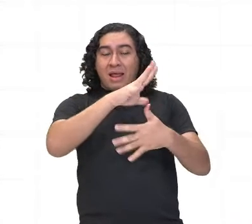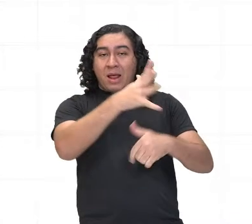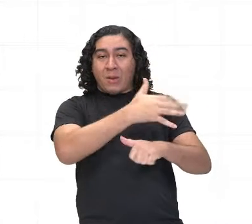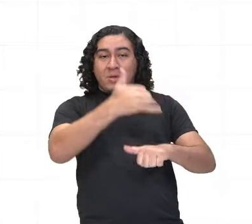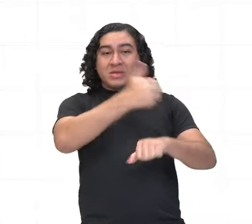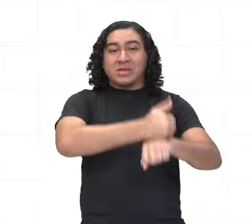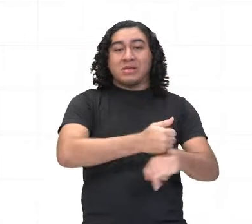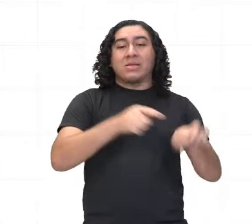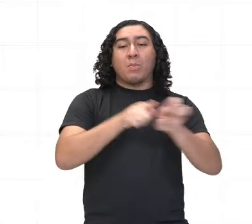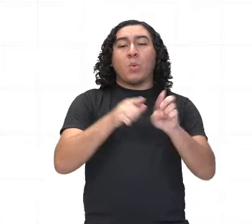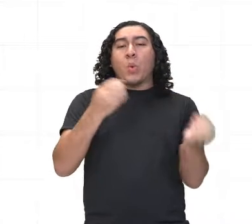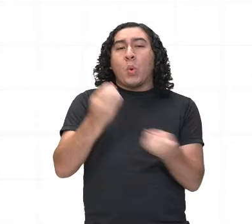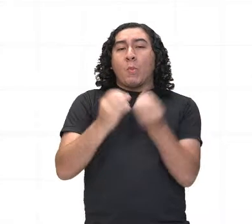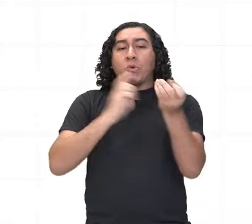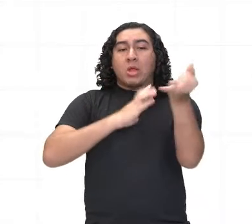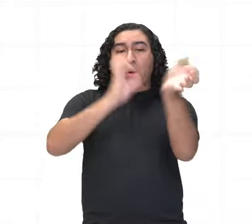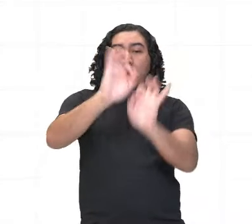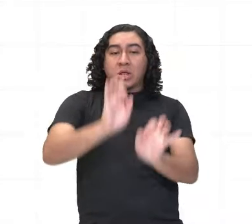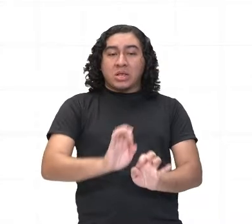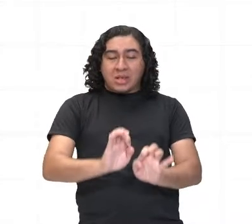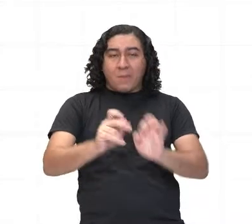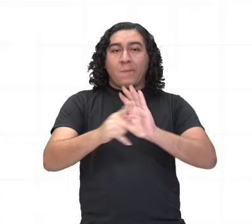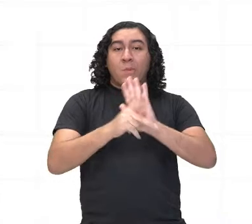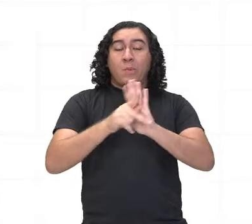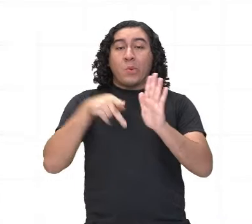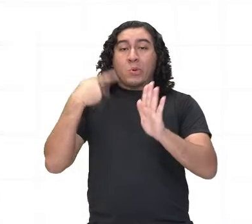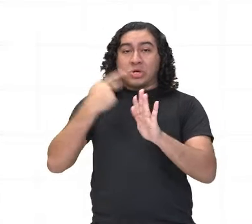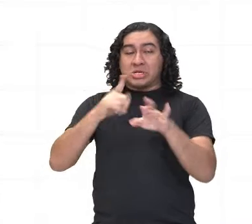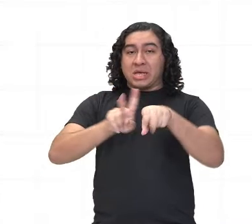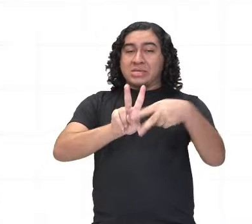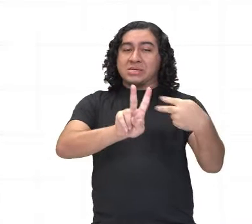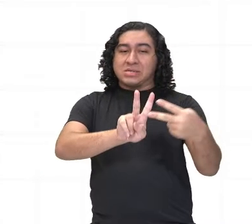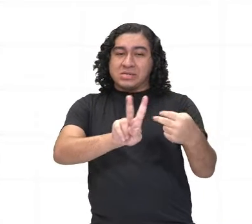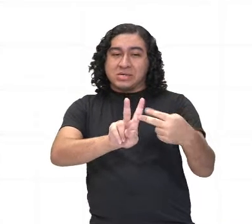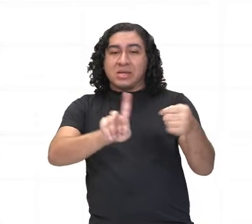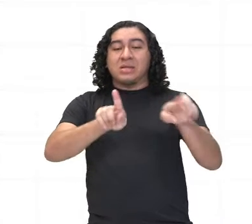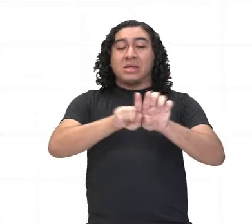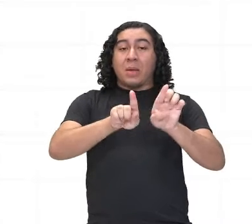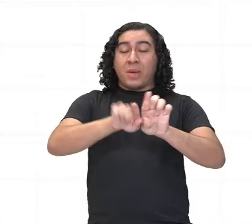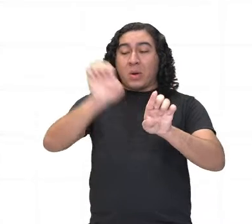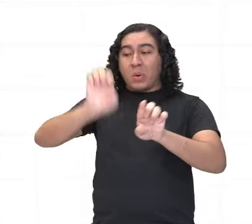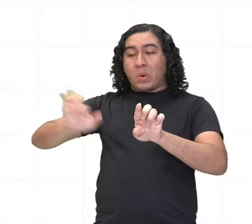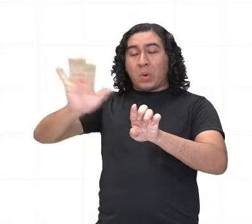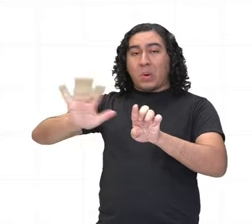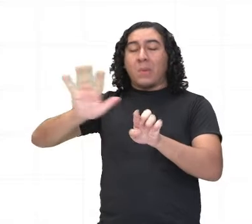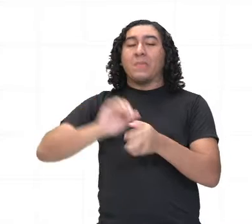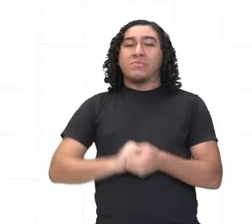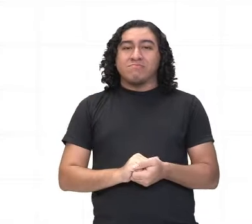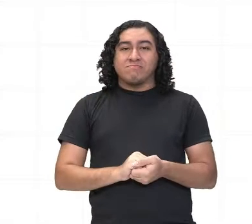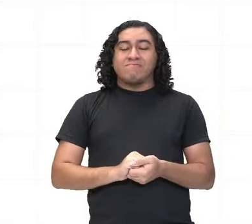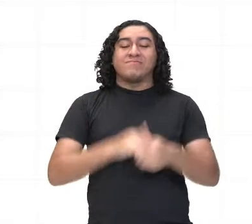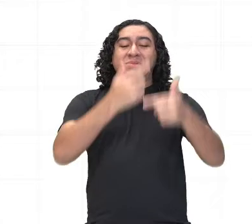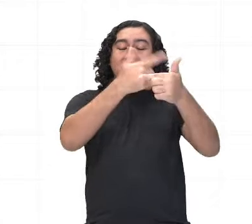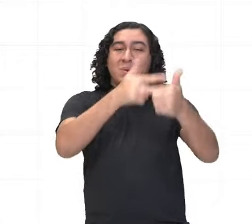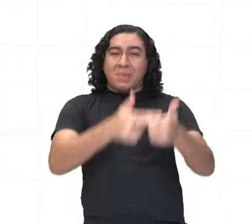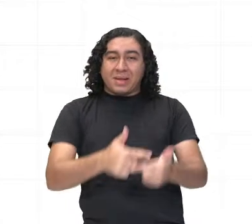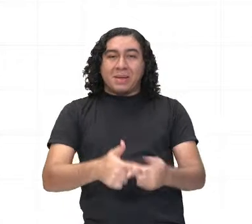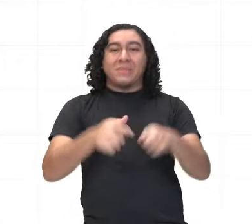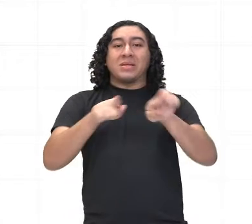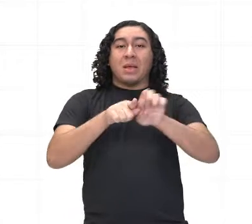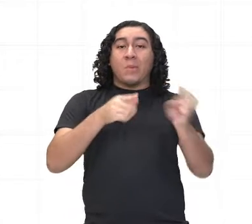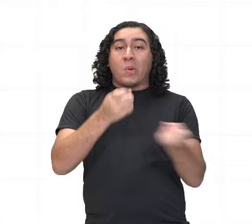América e as formas de organização política dos indígenas e europeus, conflitos, dominação